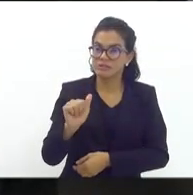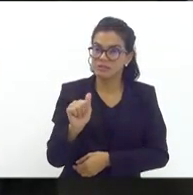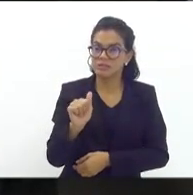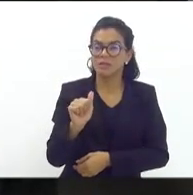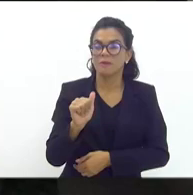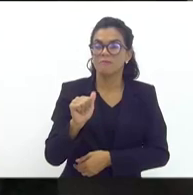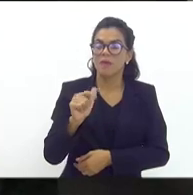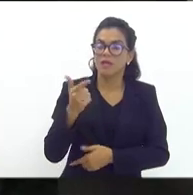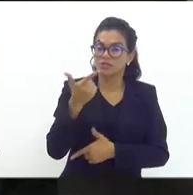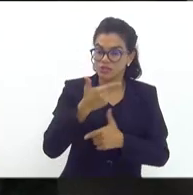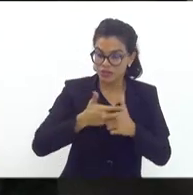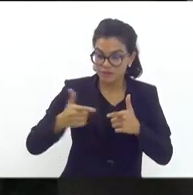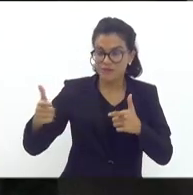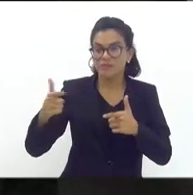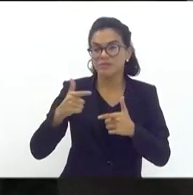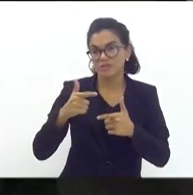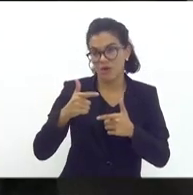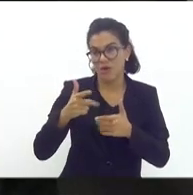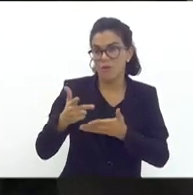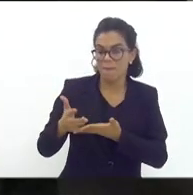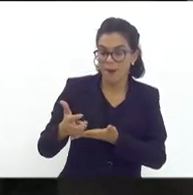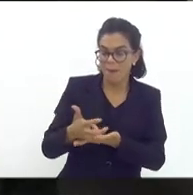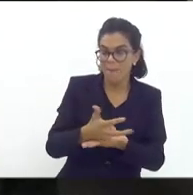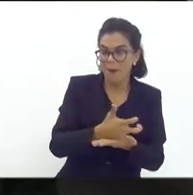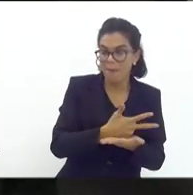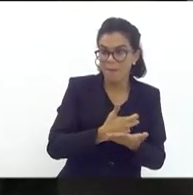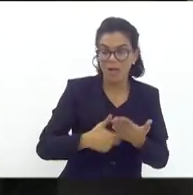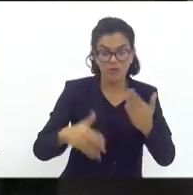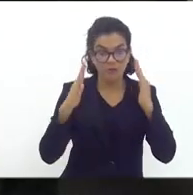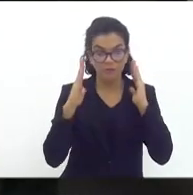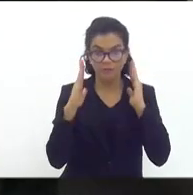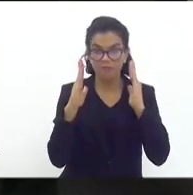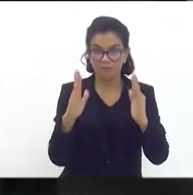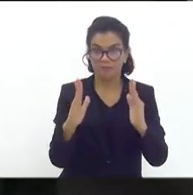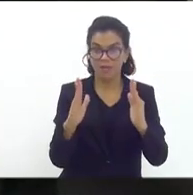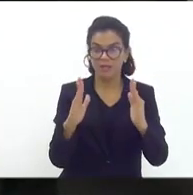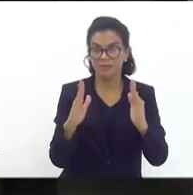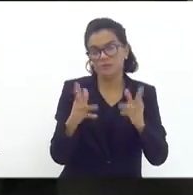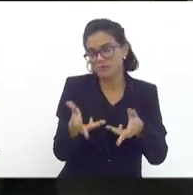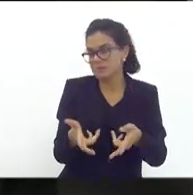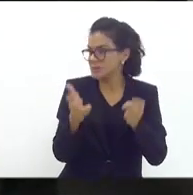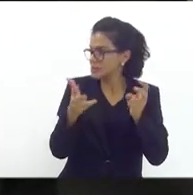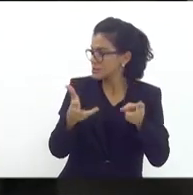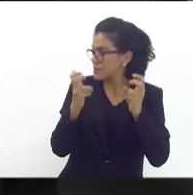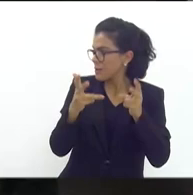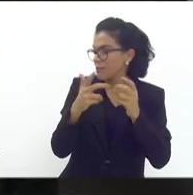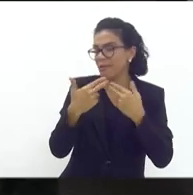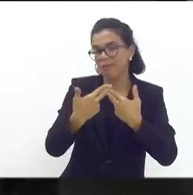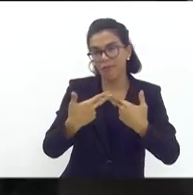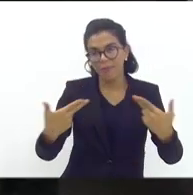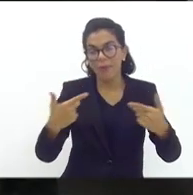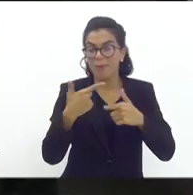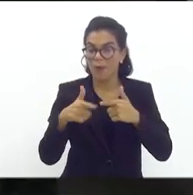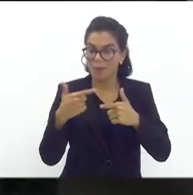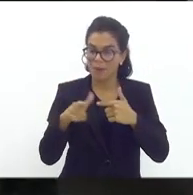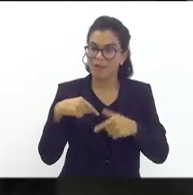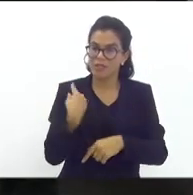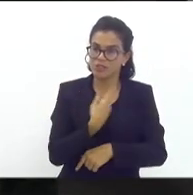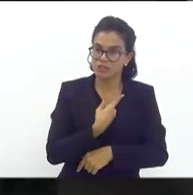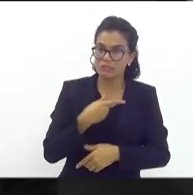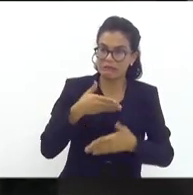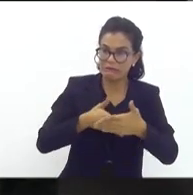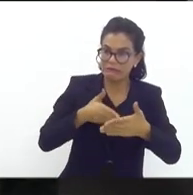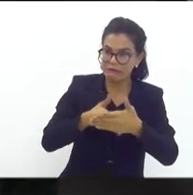revisões tributárias no prazo as tarifárias no prazo porque a gente percebe que isso também é algo é uma das causas do problema que a gente enfrenta hoje